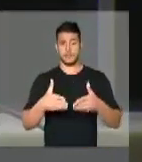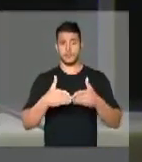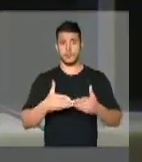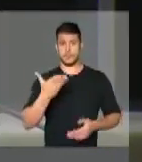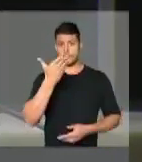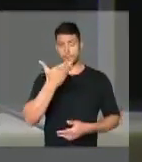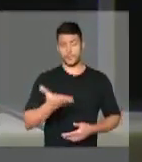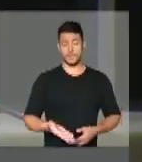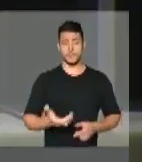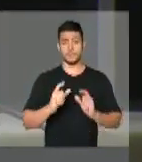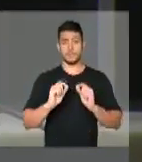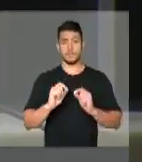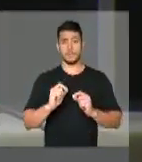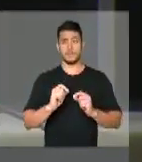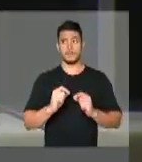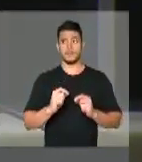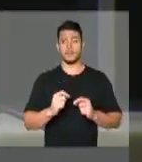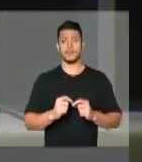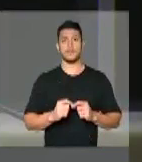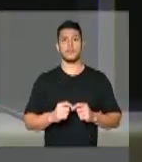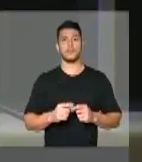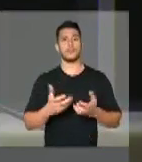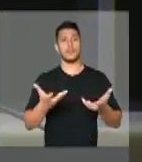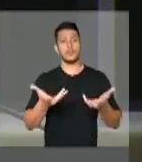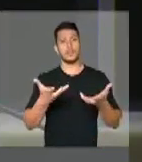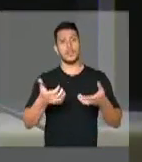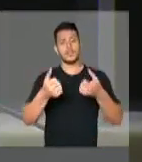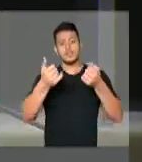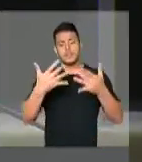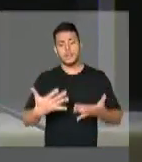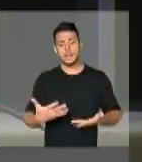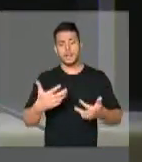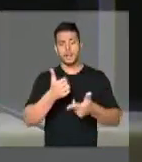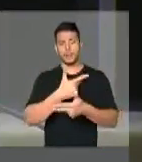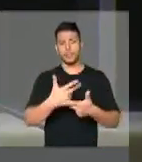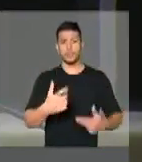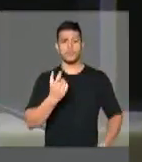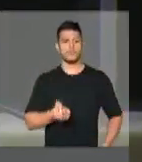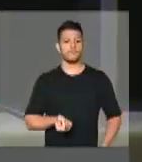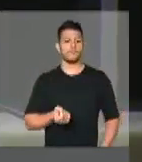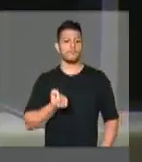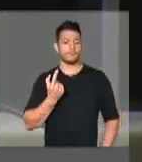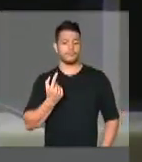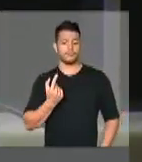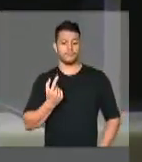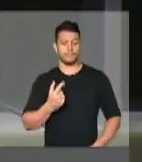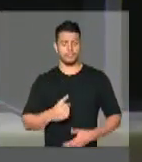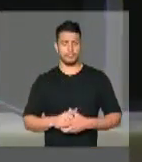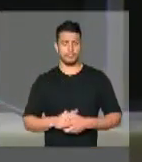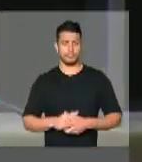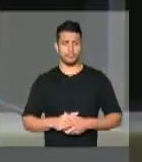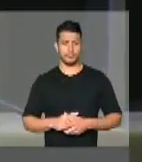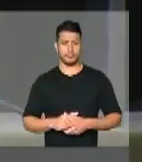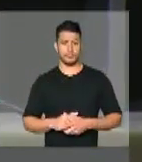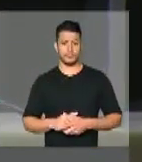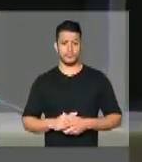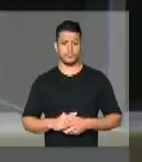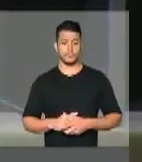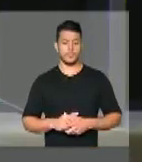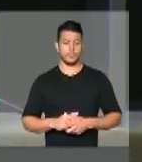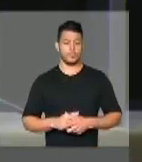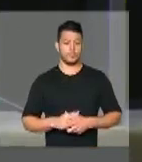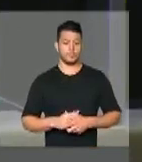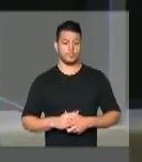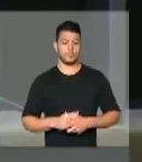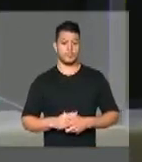para falar de algo que pode soar estranho, mas nós não podemos ter